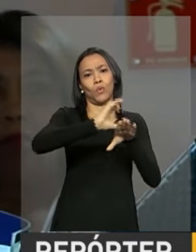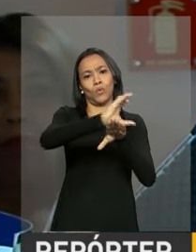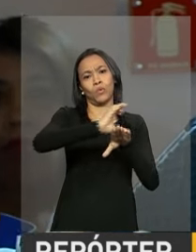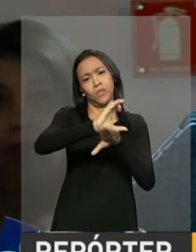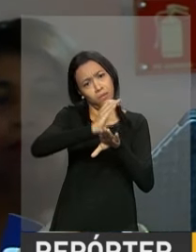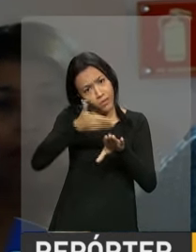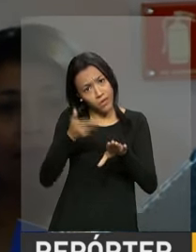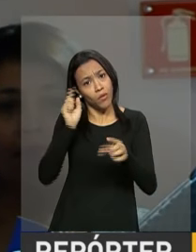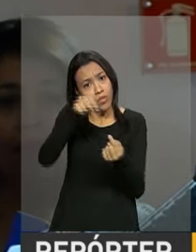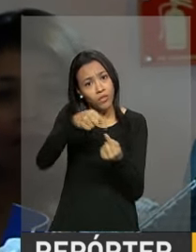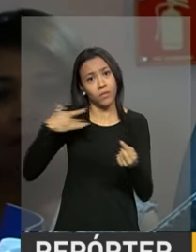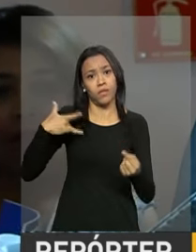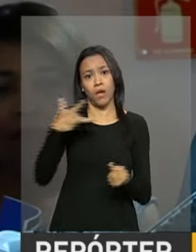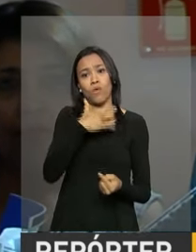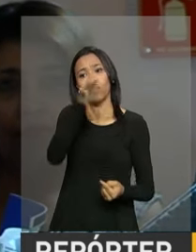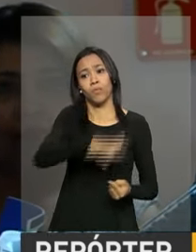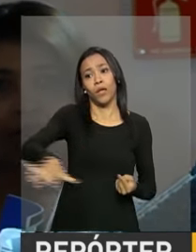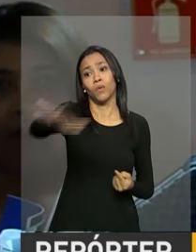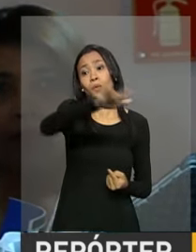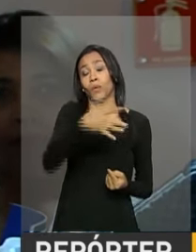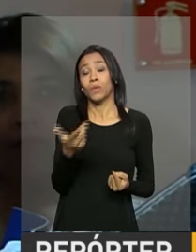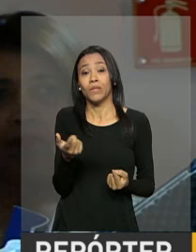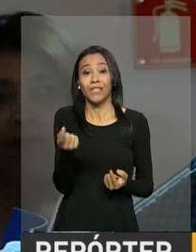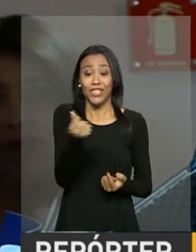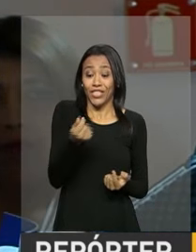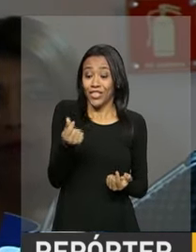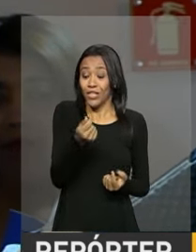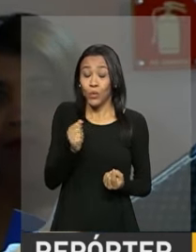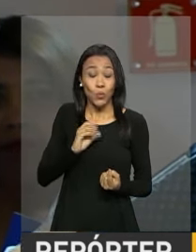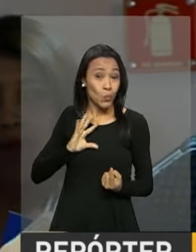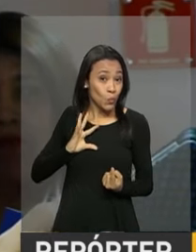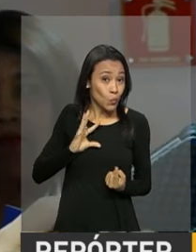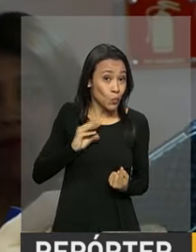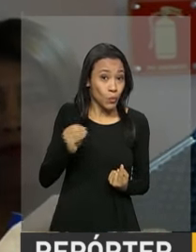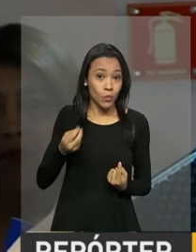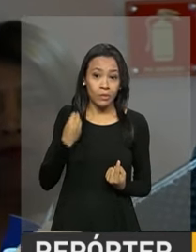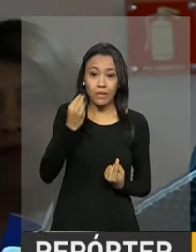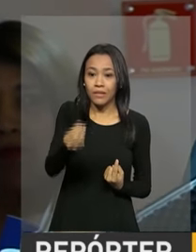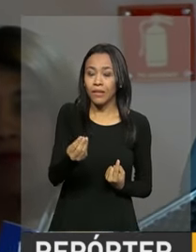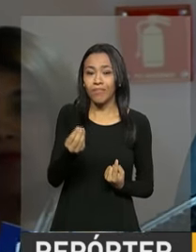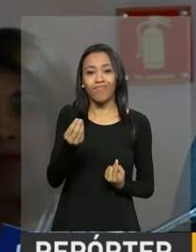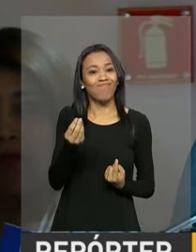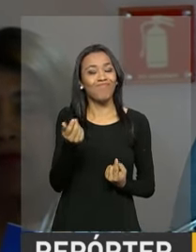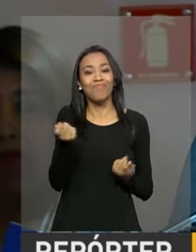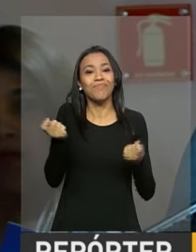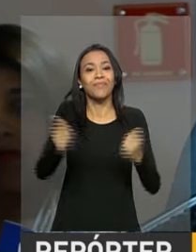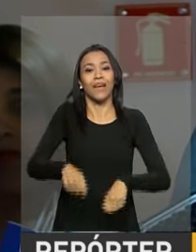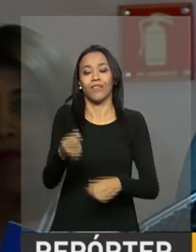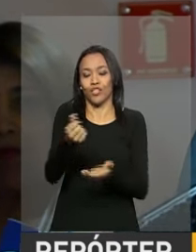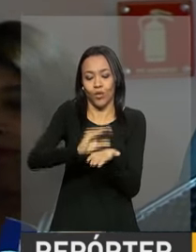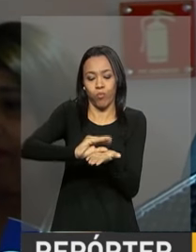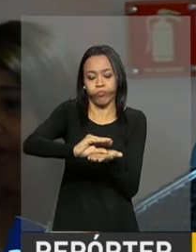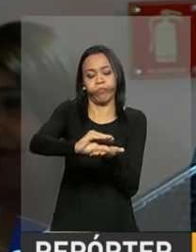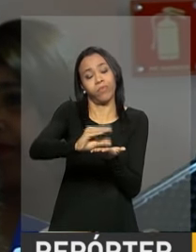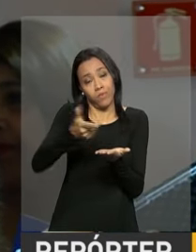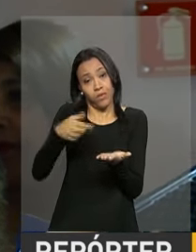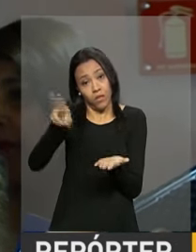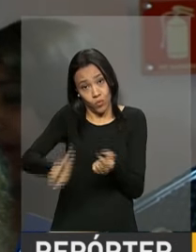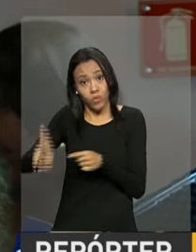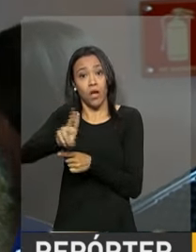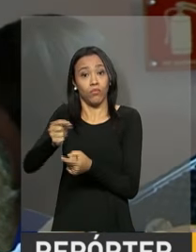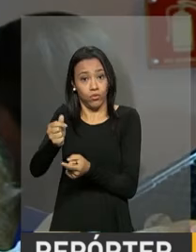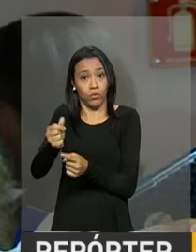que não há recursos para se dar tudo a todos o SUS tem funcionado com os recursos que tem